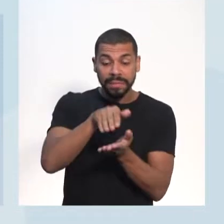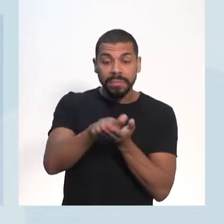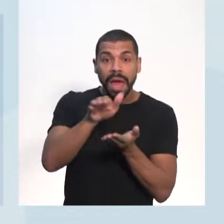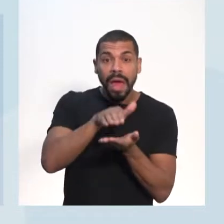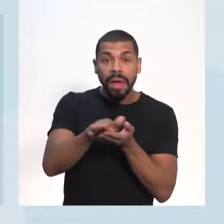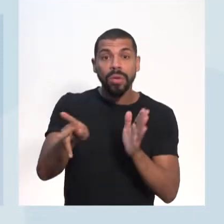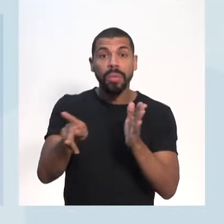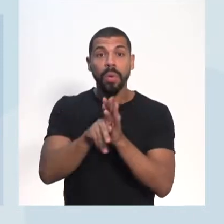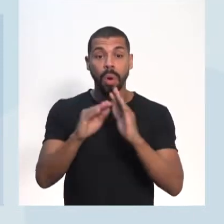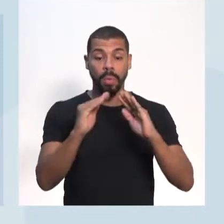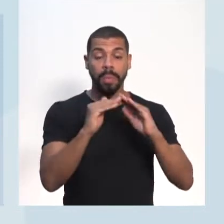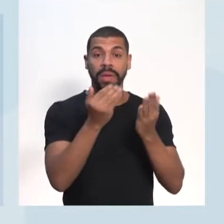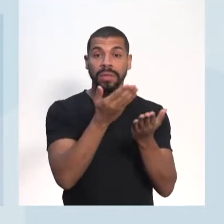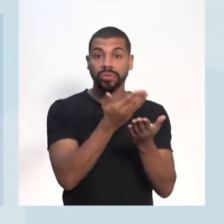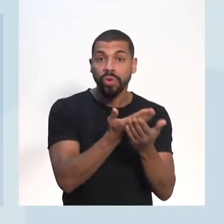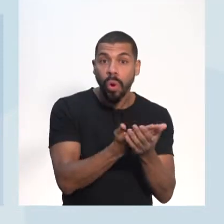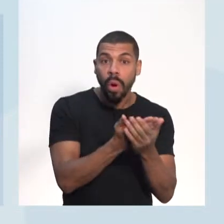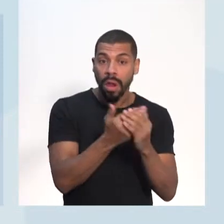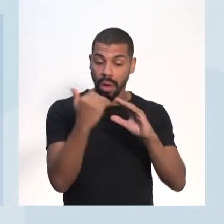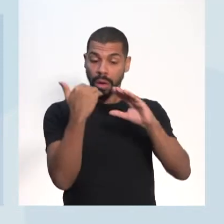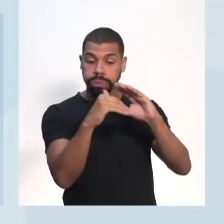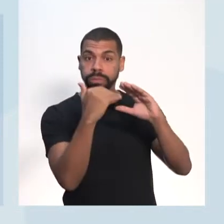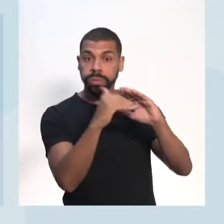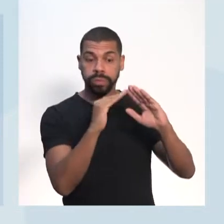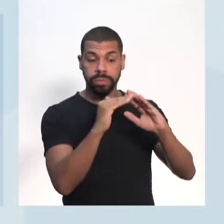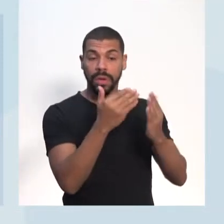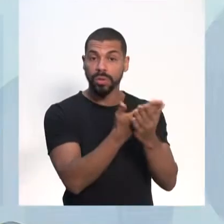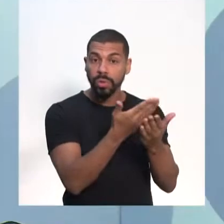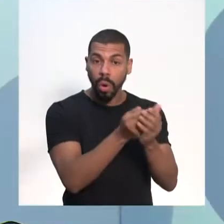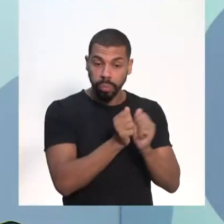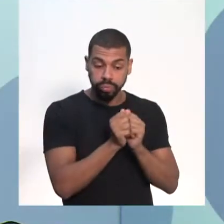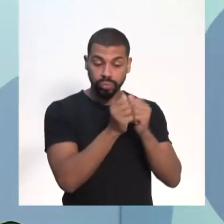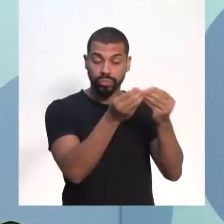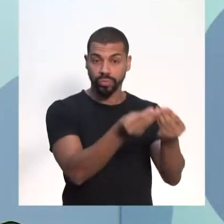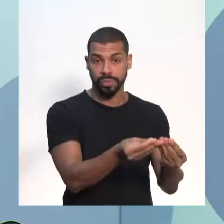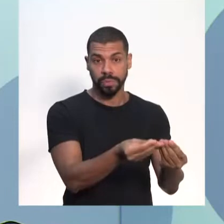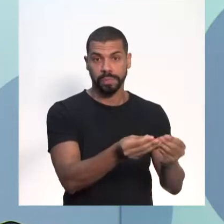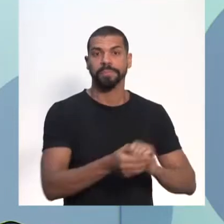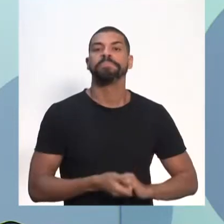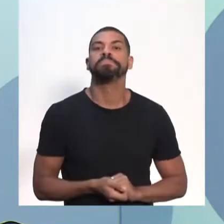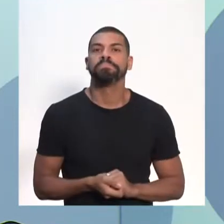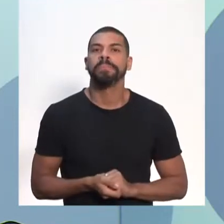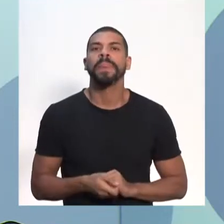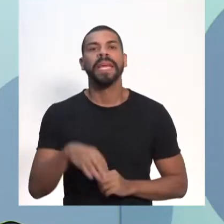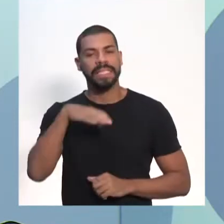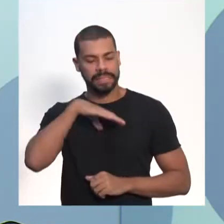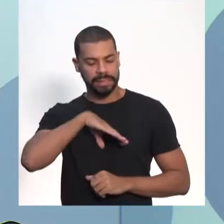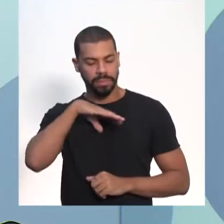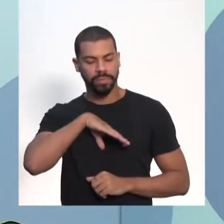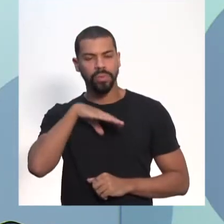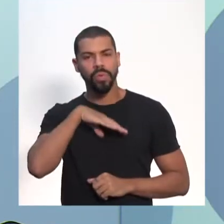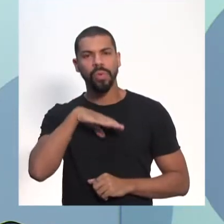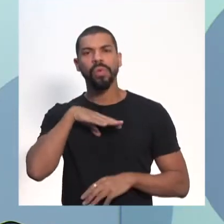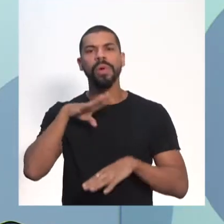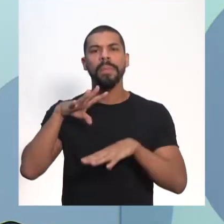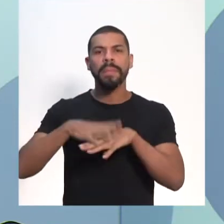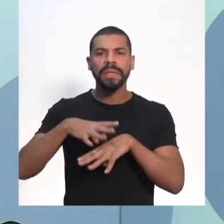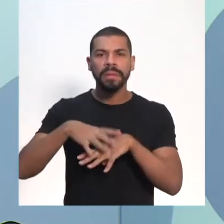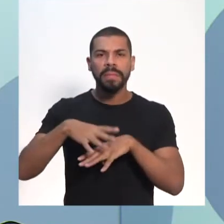as escolas, que vão chegar nas unidades escolares, os fascículos de língua portuguesa e matemática.